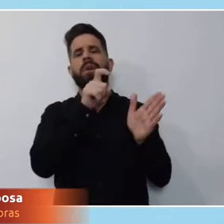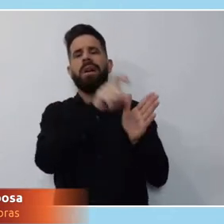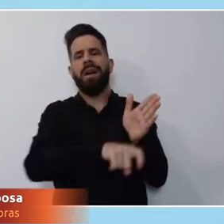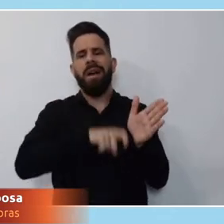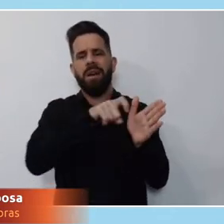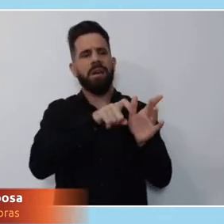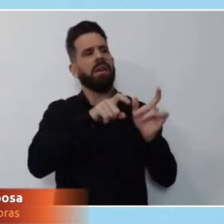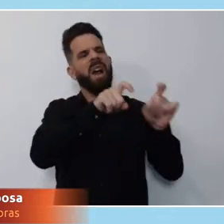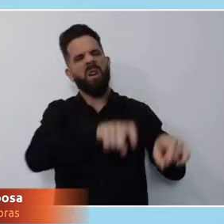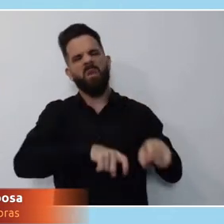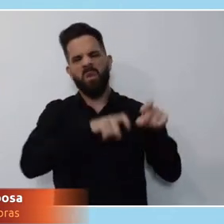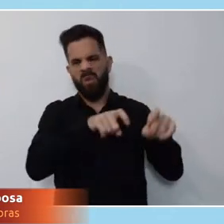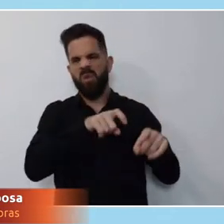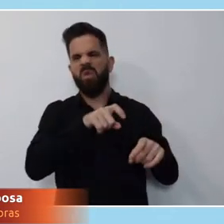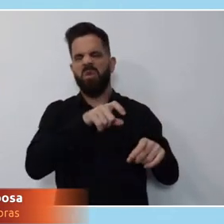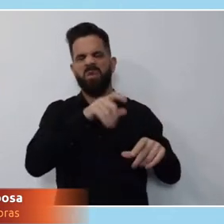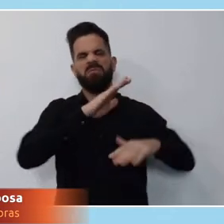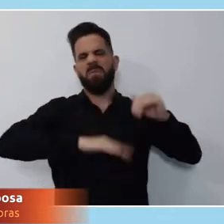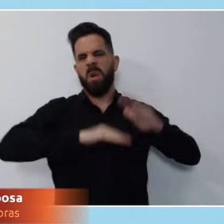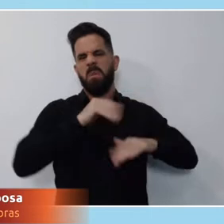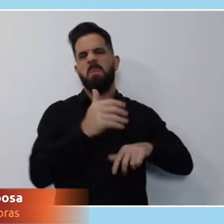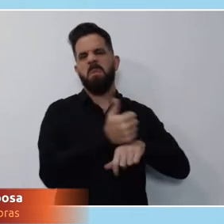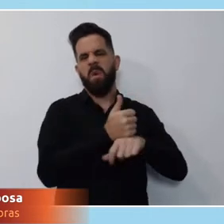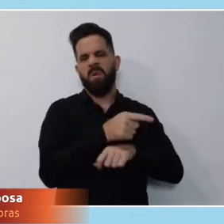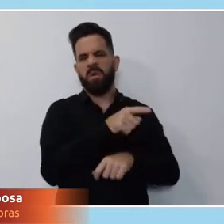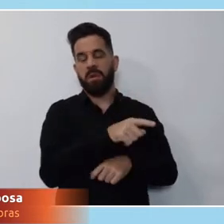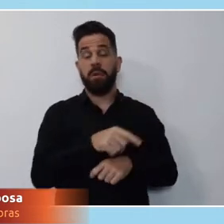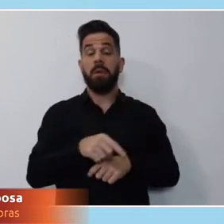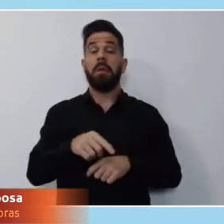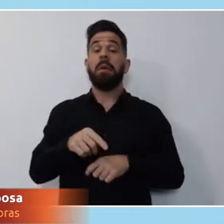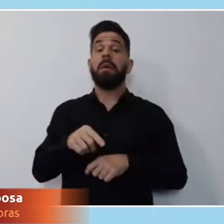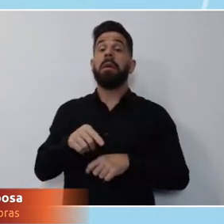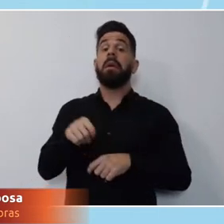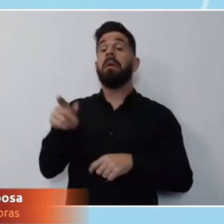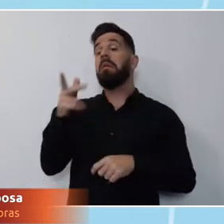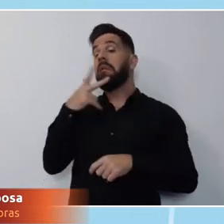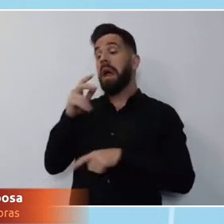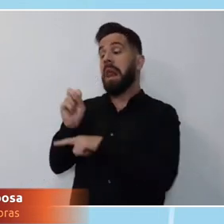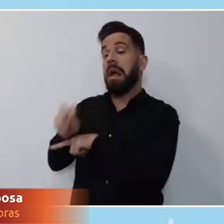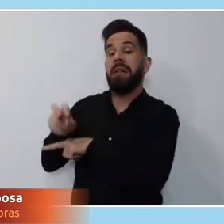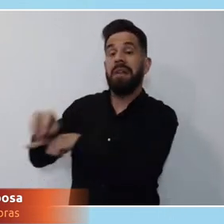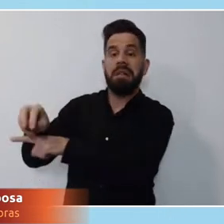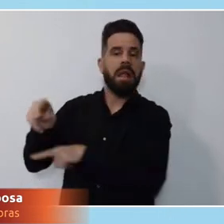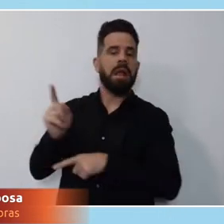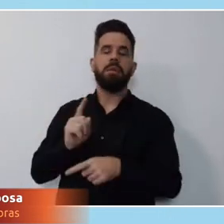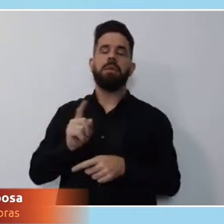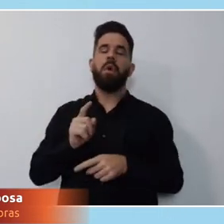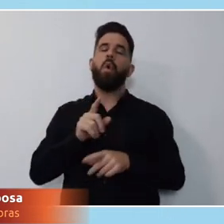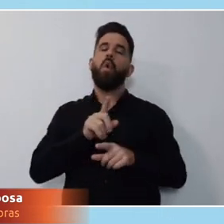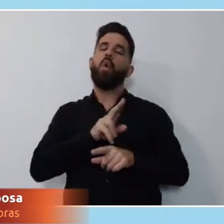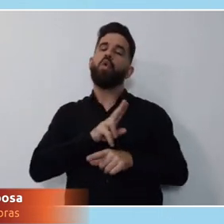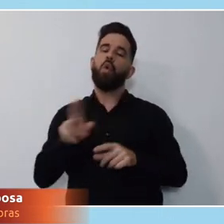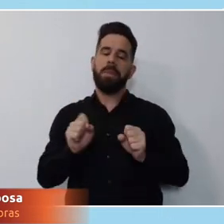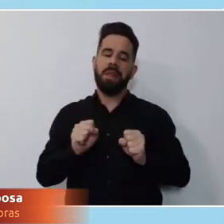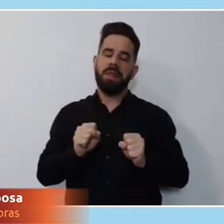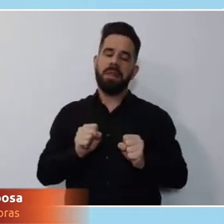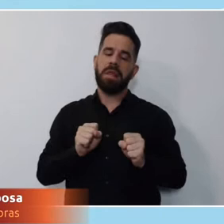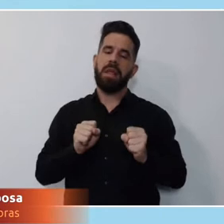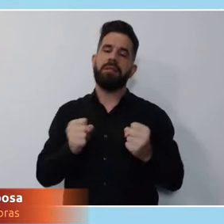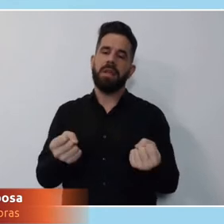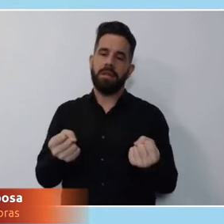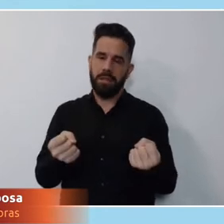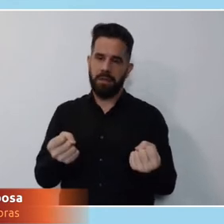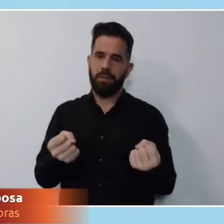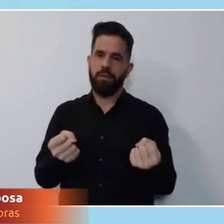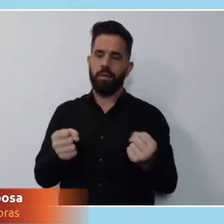tentam chamar os agrotóxicos de defensivos agrícolas e agora o pessoal ainda está usando como produtos de controle ambiental. E